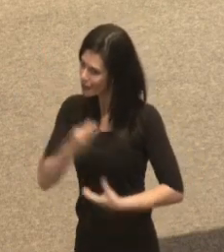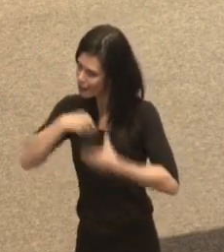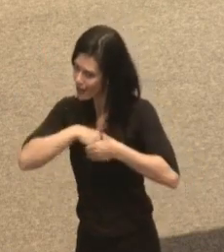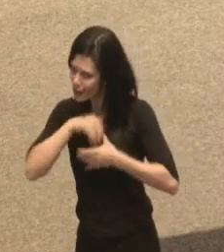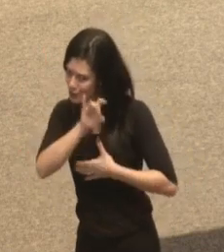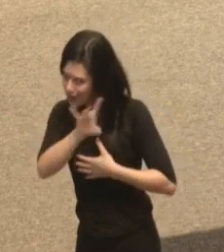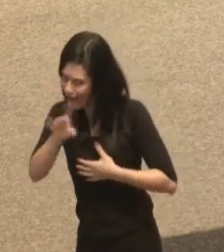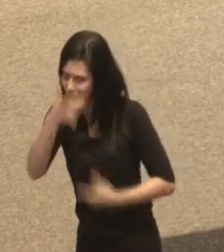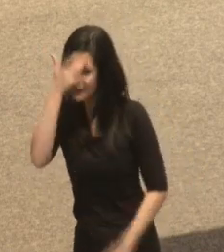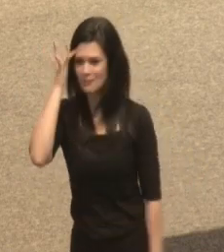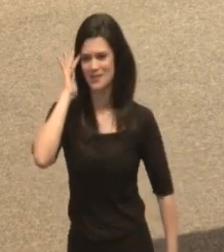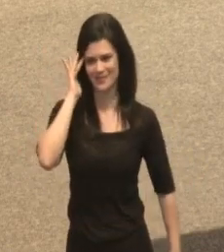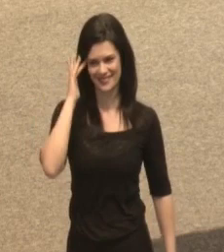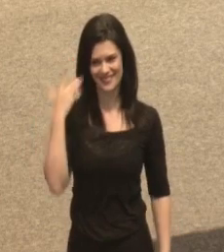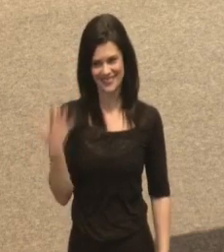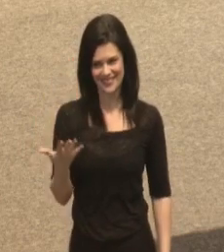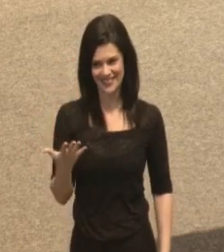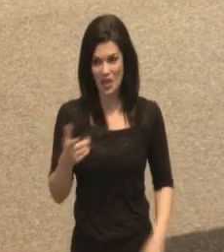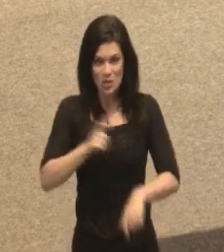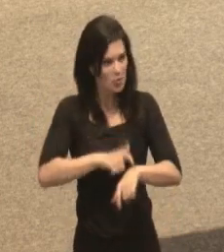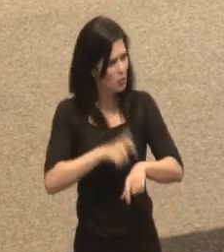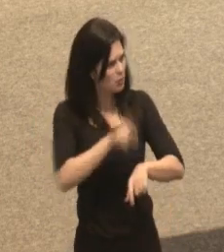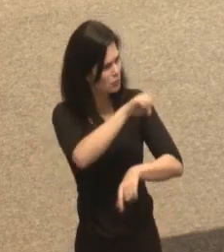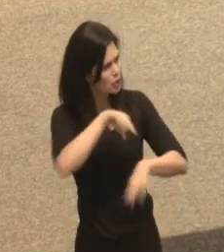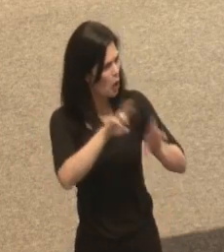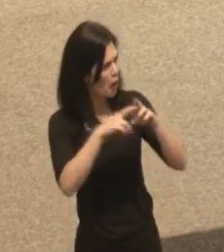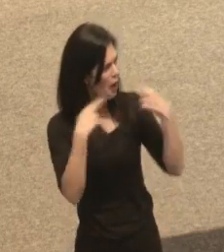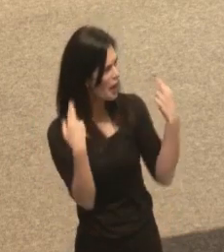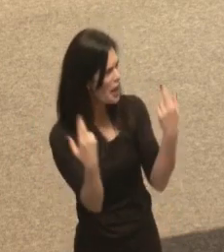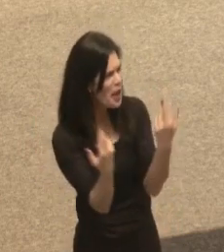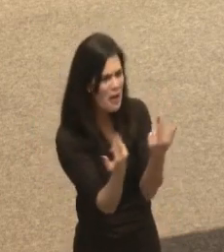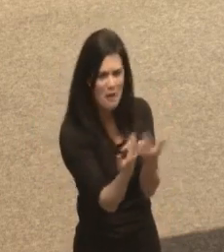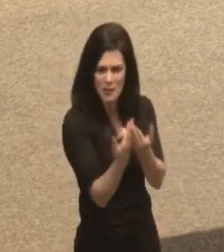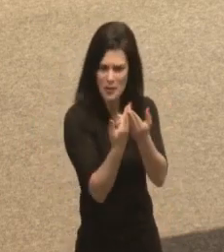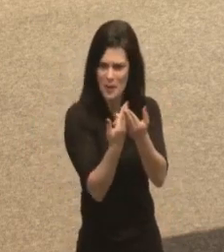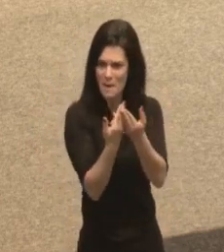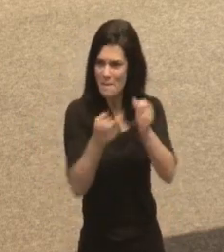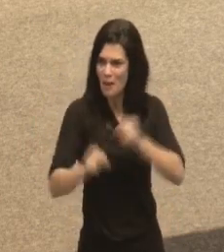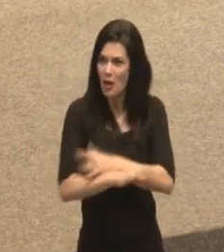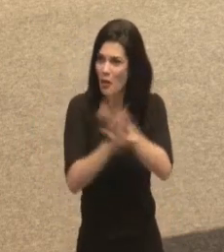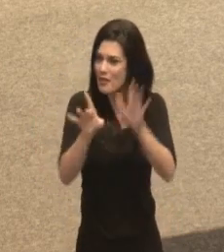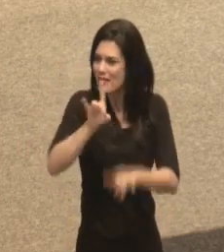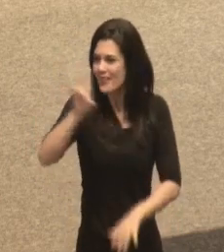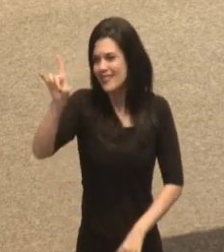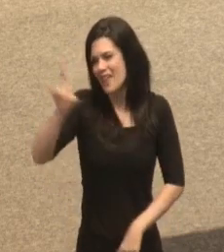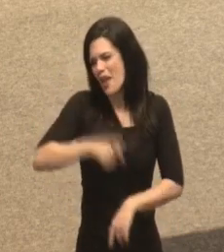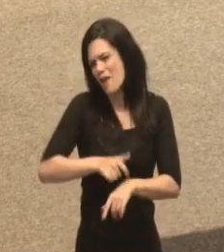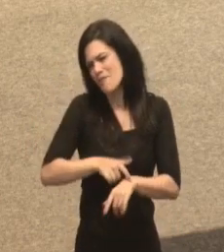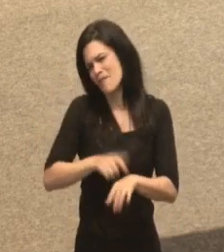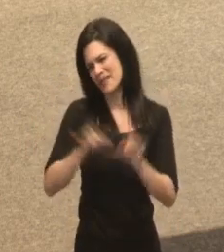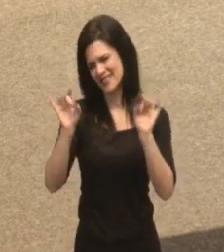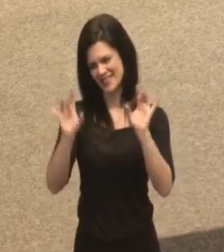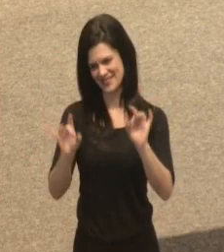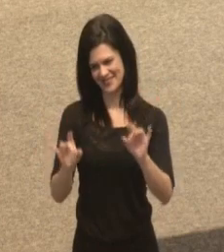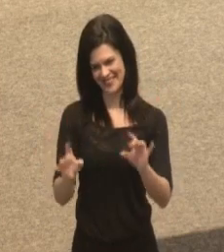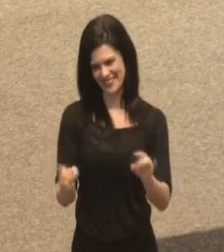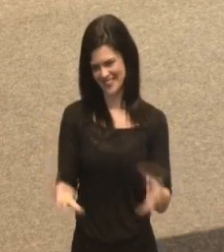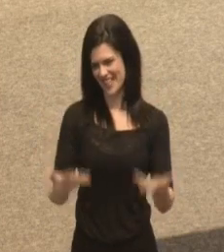E quando o povo de Deus se reúne para glorificar a Deus, irmãos, é muito precioso,